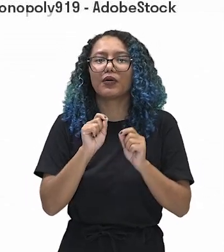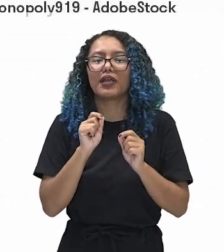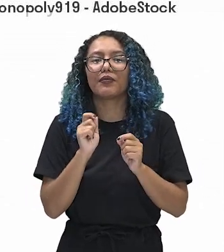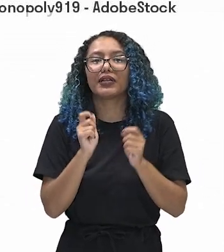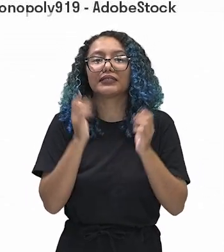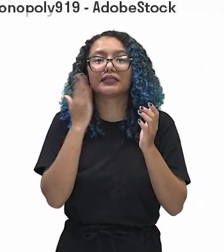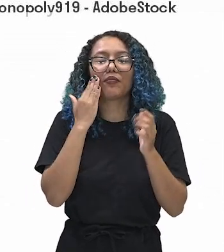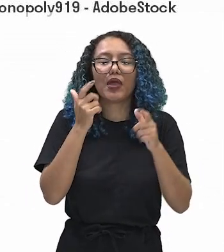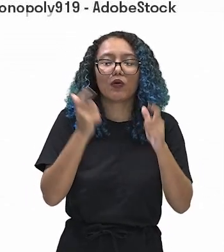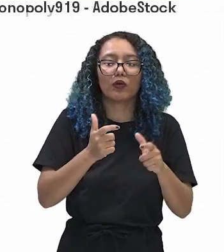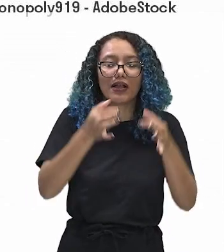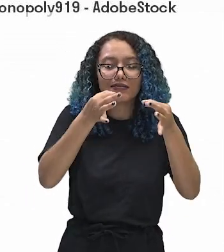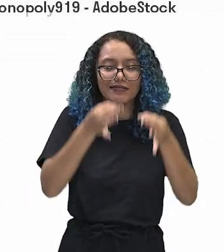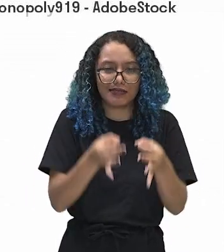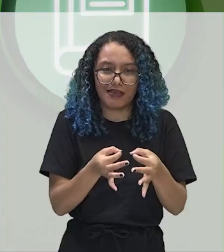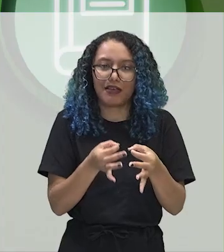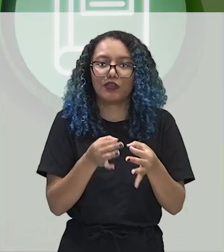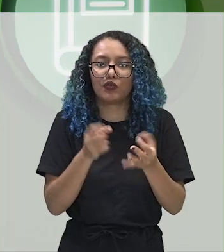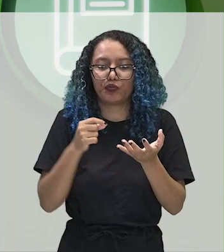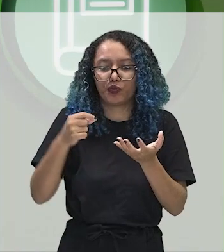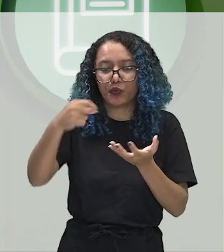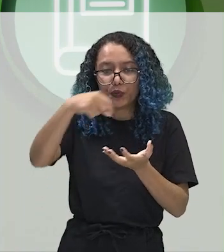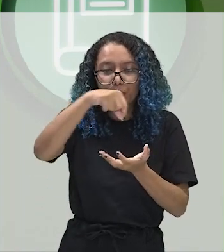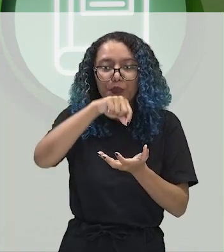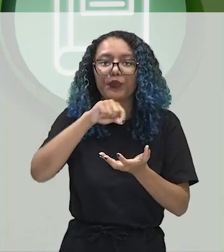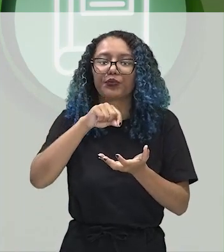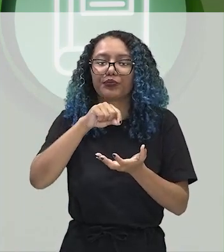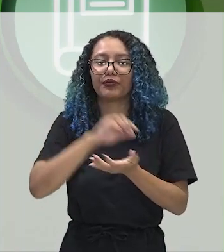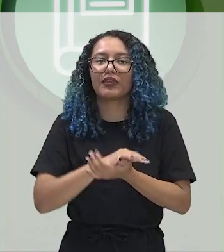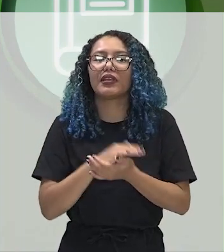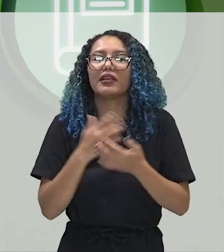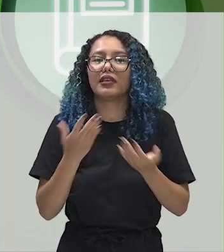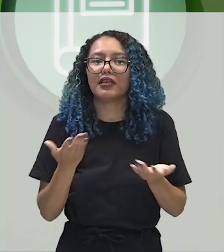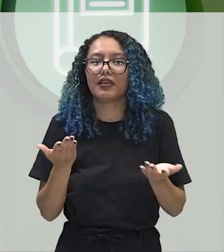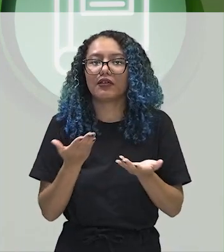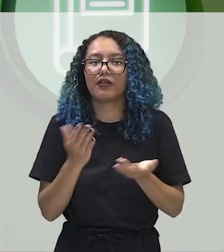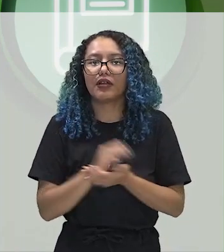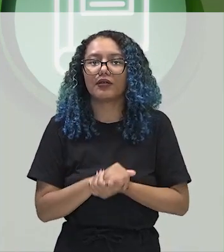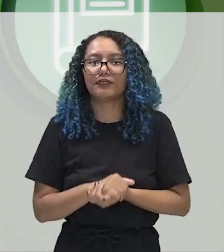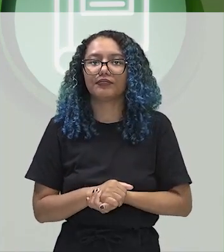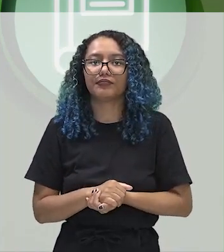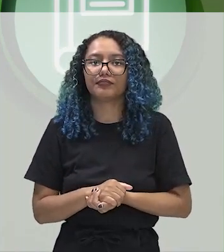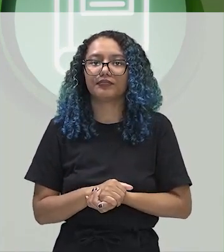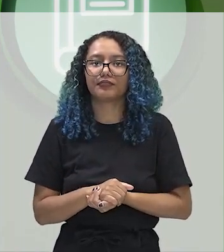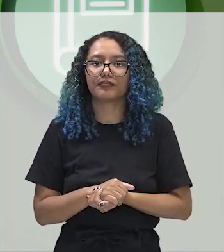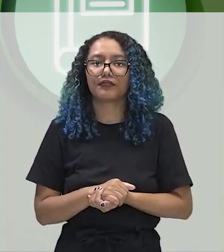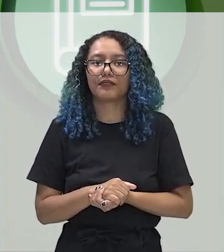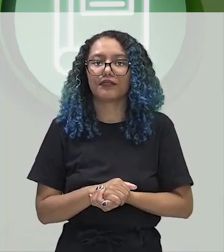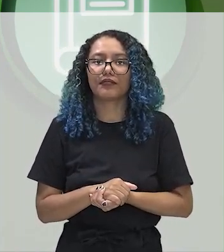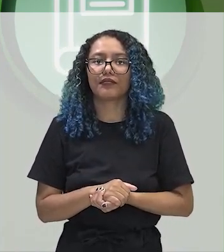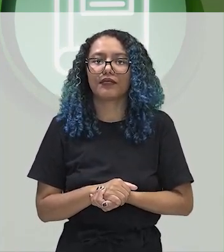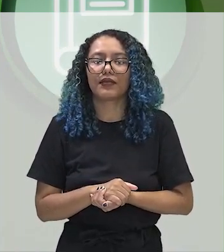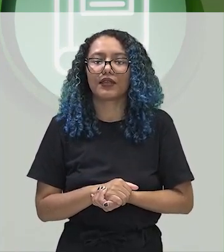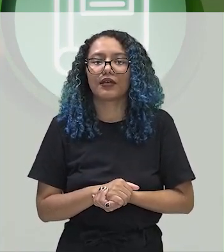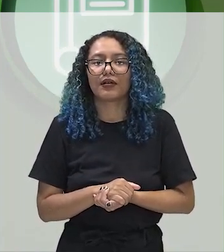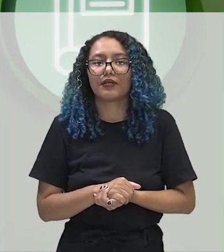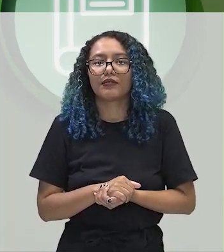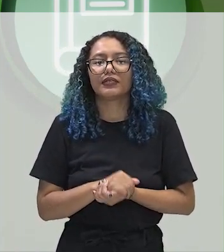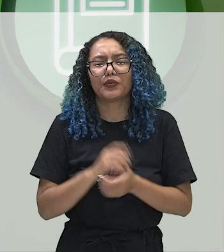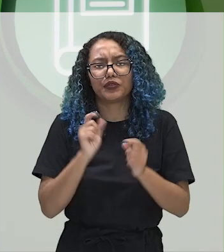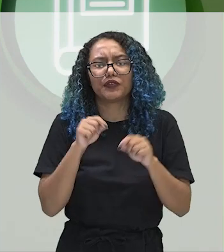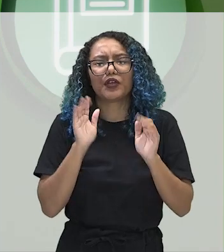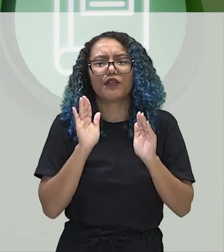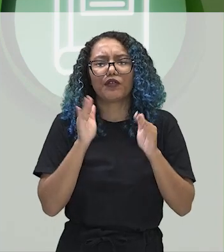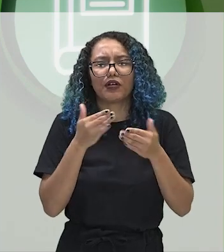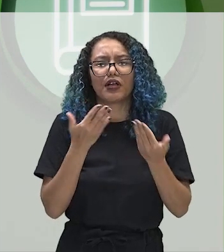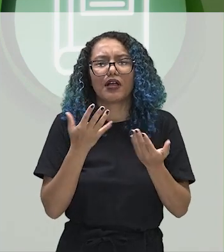aí, pessoal, agora, para a gente falar um pouco mais sobre esse desenvolvimento sustentável, nós